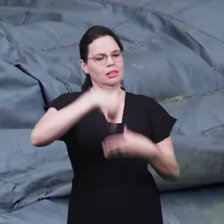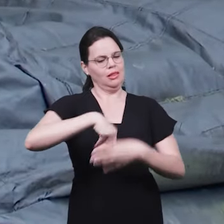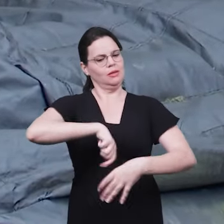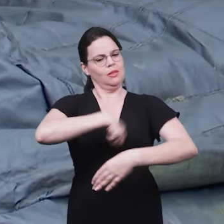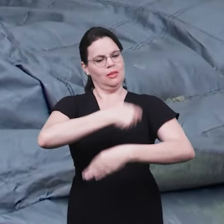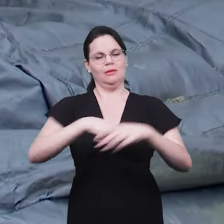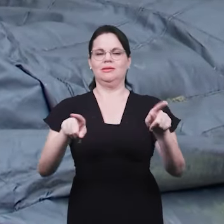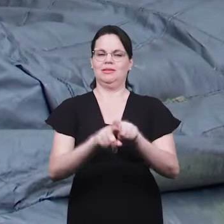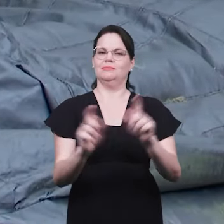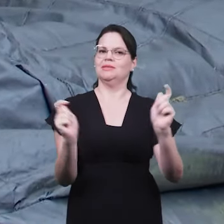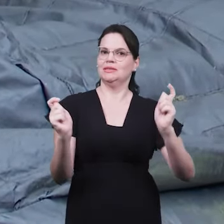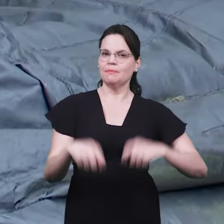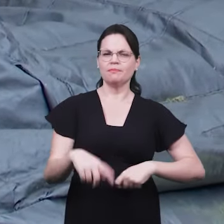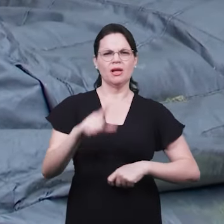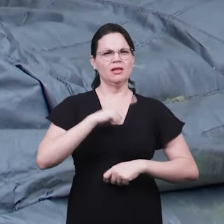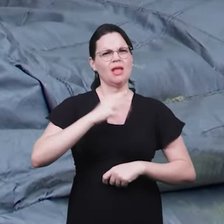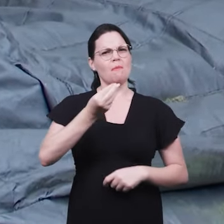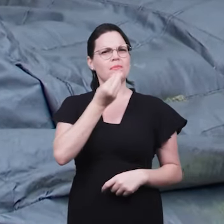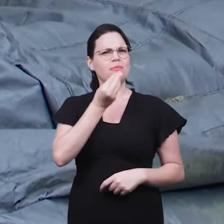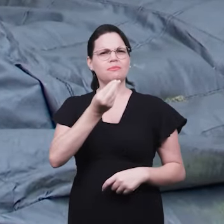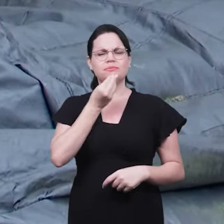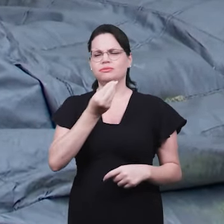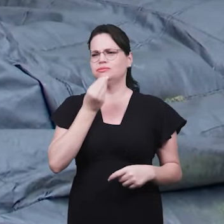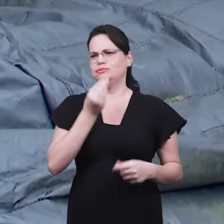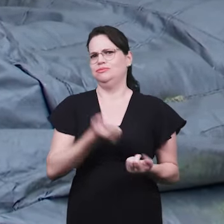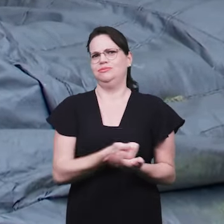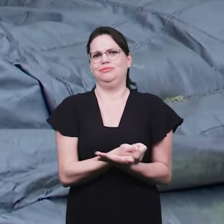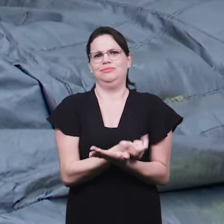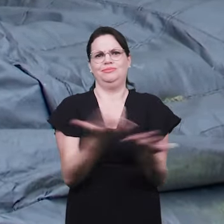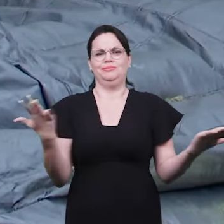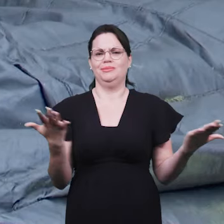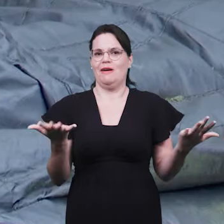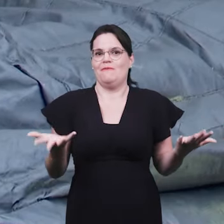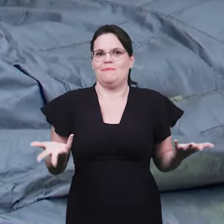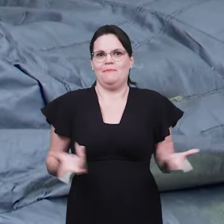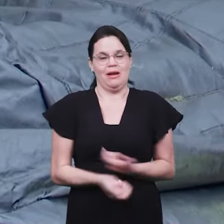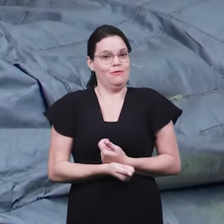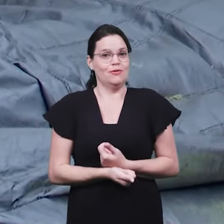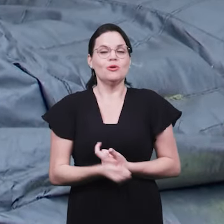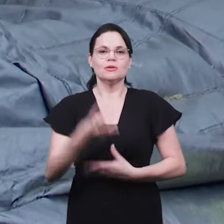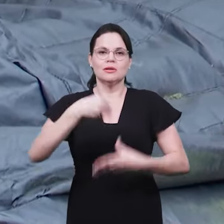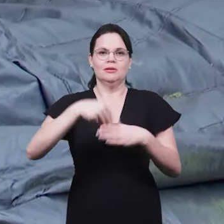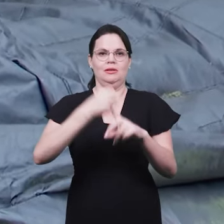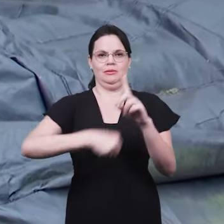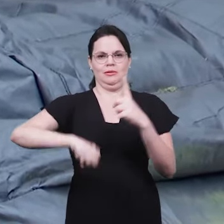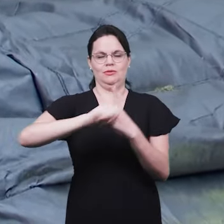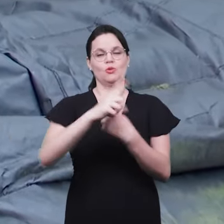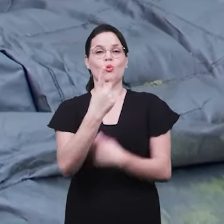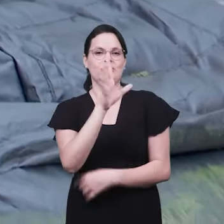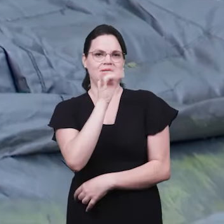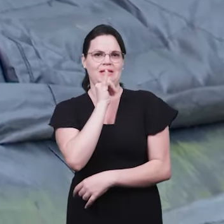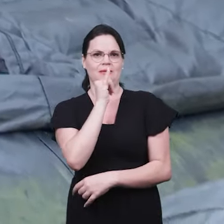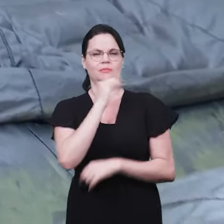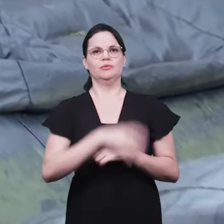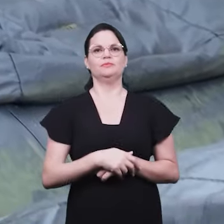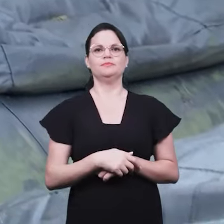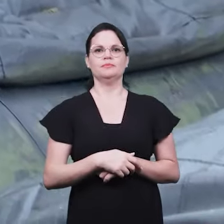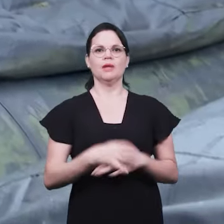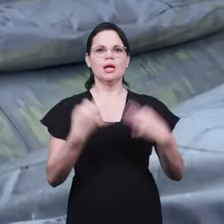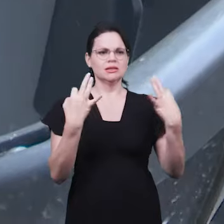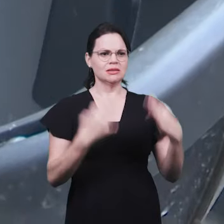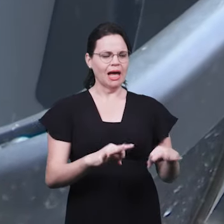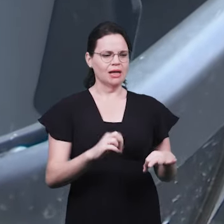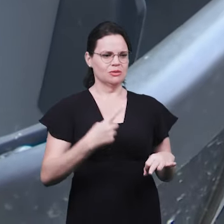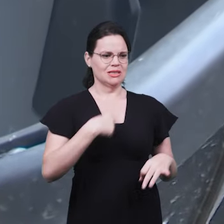traz inúmeros benefícios, né, para a sociedade como um todo. Um deles é a destinação correta do